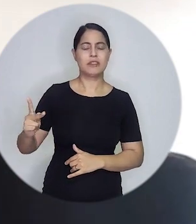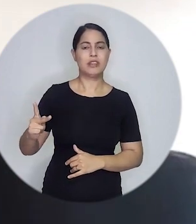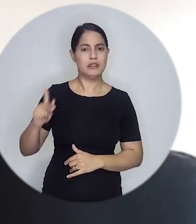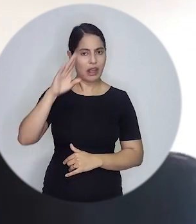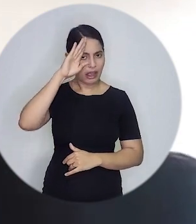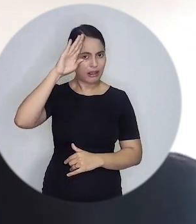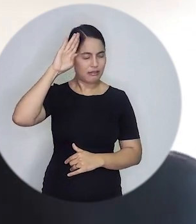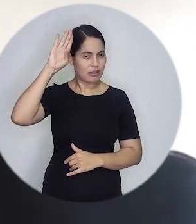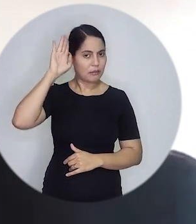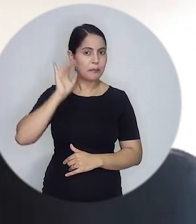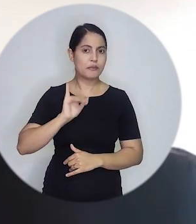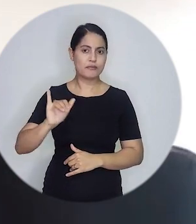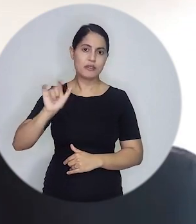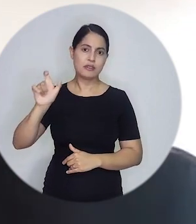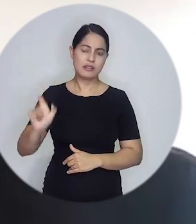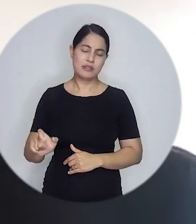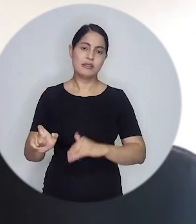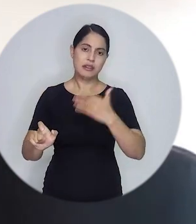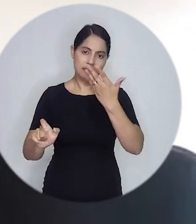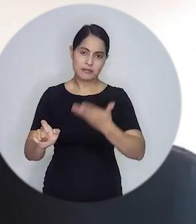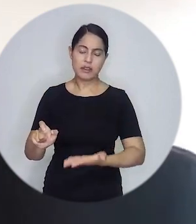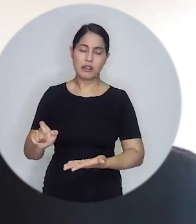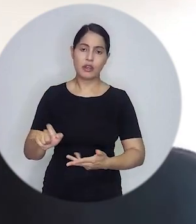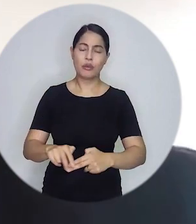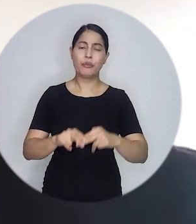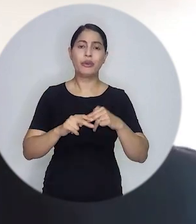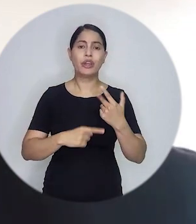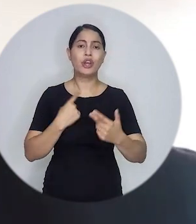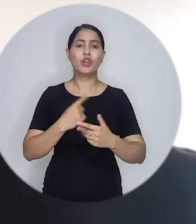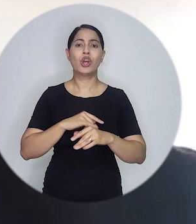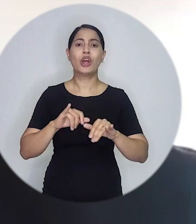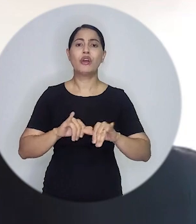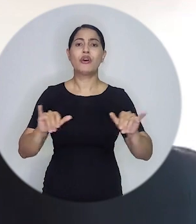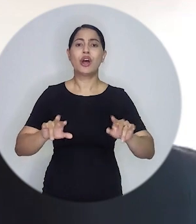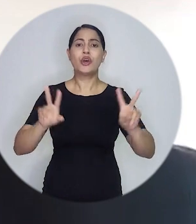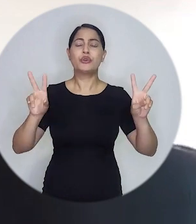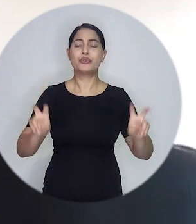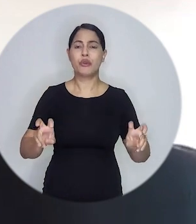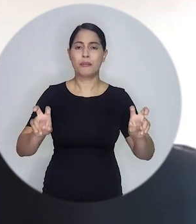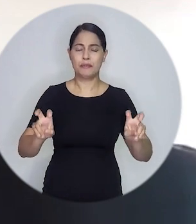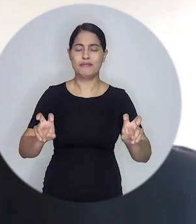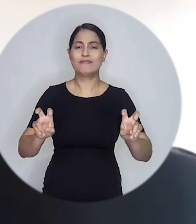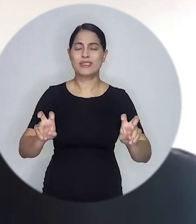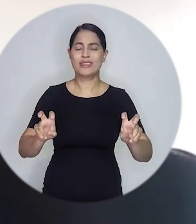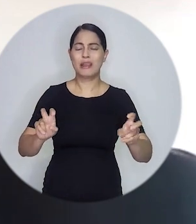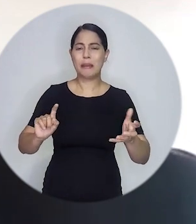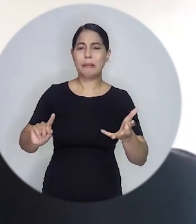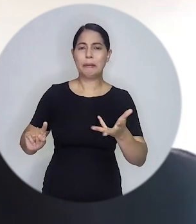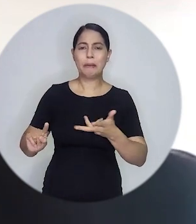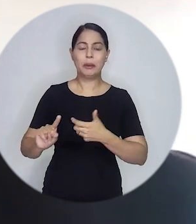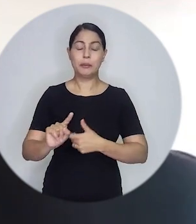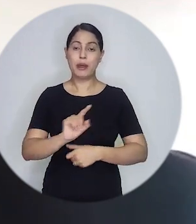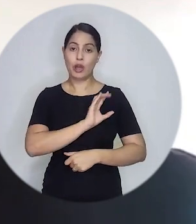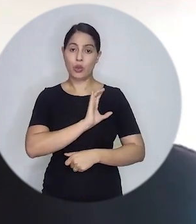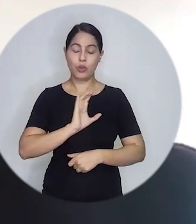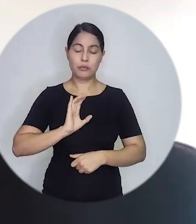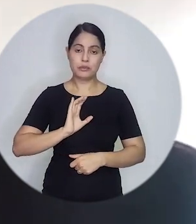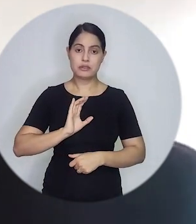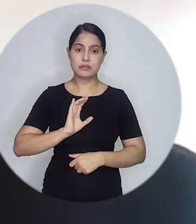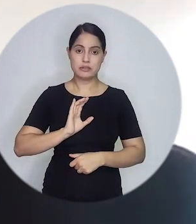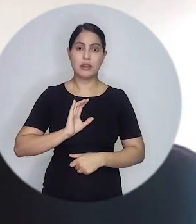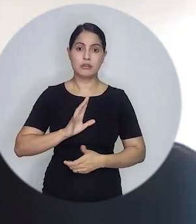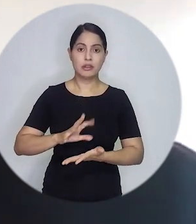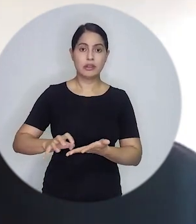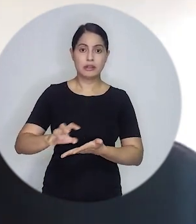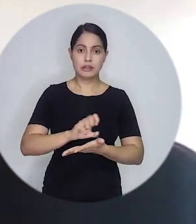uma deferência acadêmica, e não poderia, para finalizar, deixar de noticiar algumas questões que ambas as